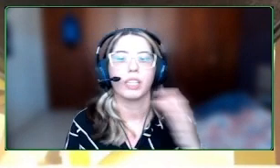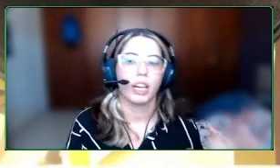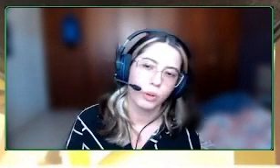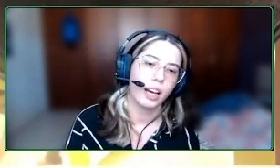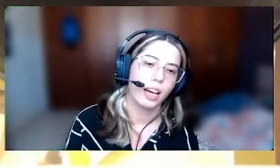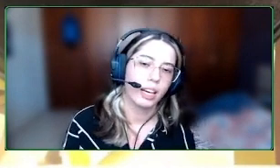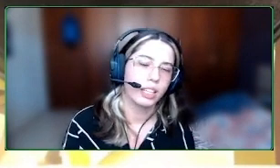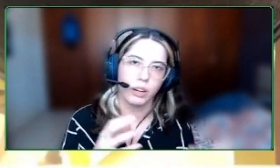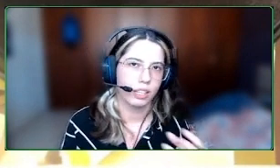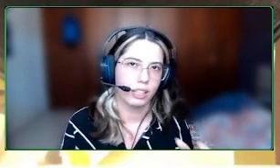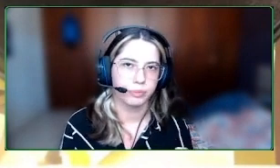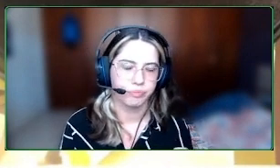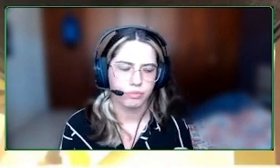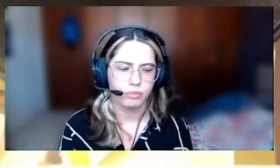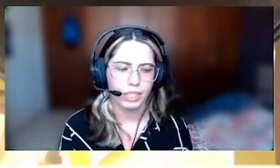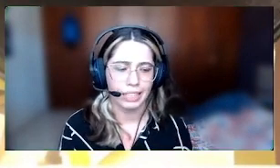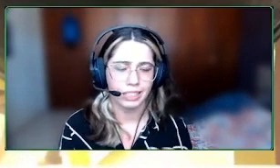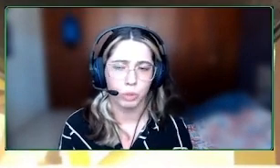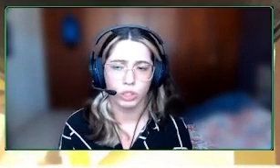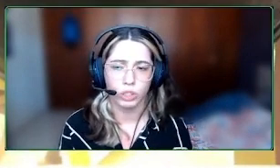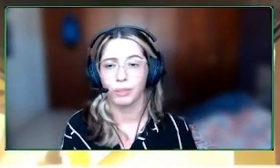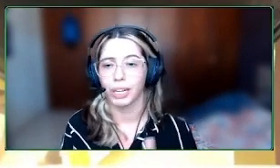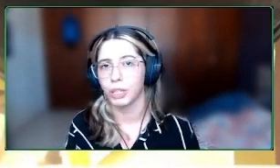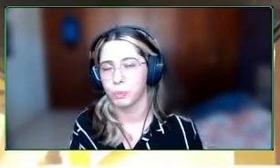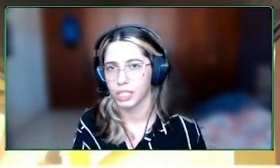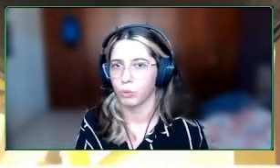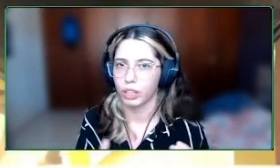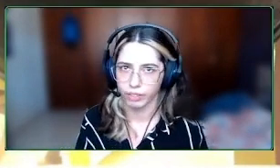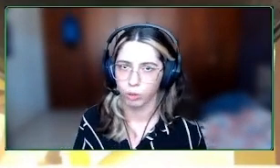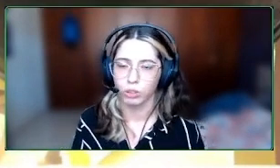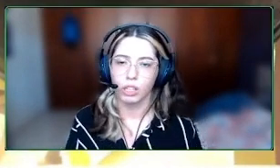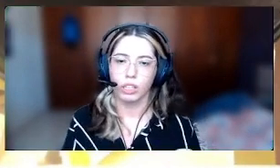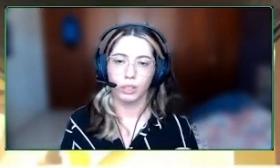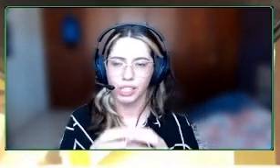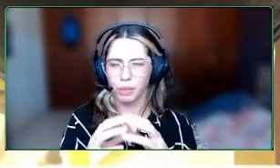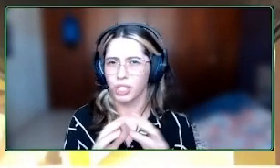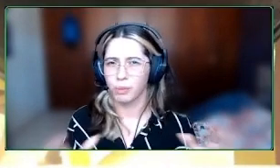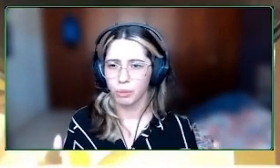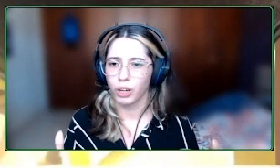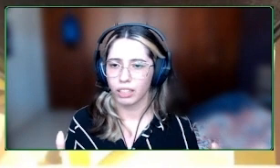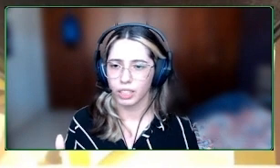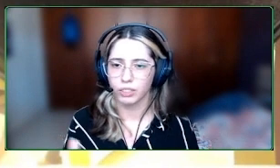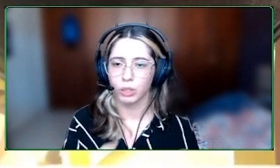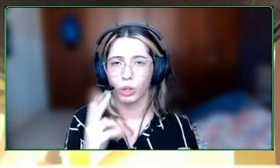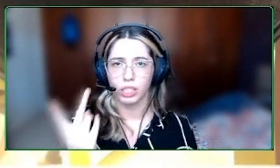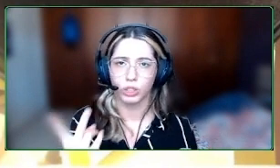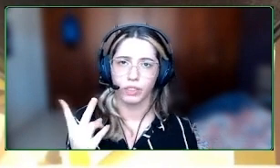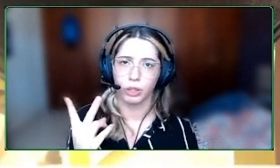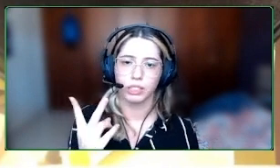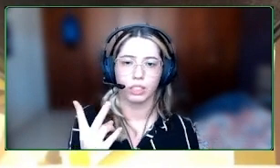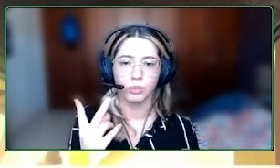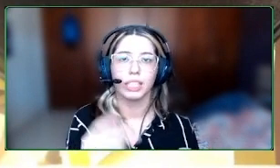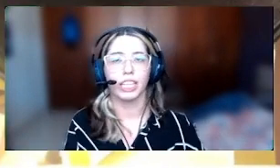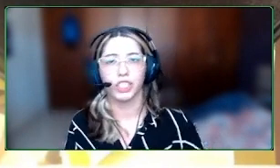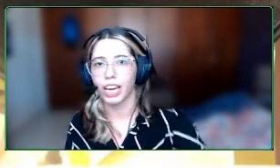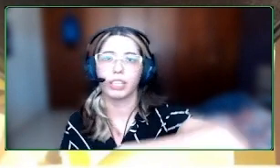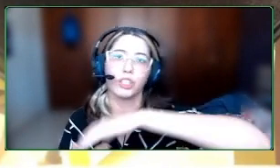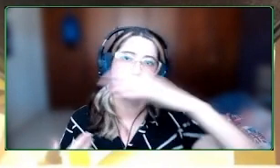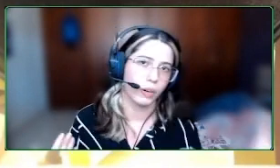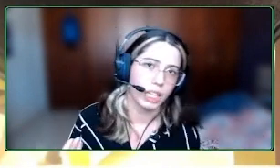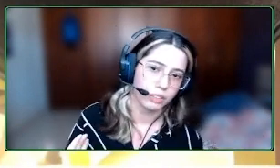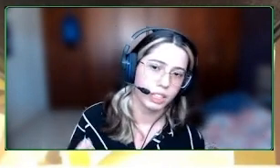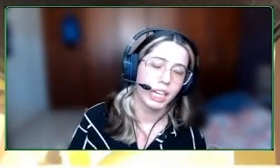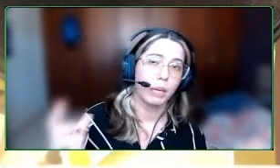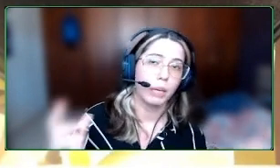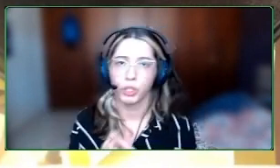depois deixaram essas amostras em uma câmara de pressão e vácuo. Então, esse é um processo meio demorado. Eles fizeram 2 ciclos de vácuo-pressão, deixaram 3